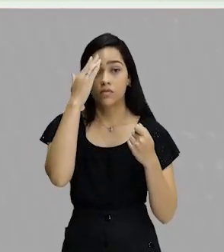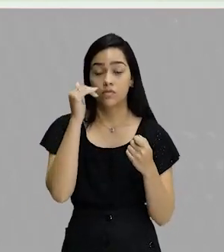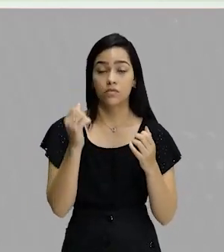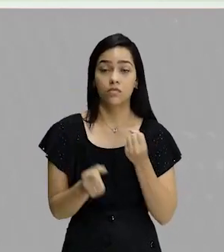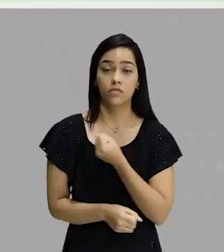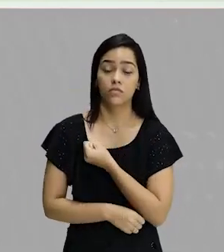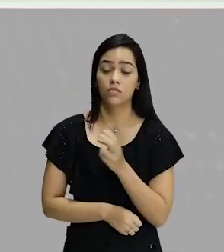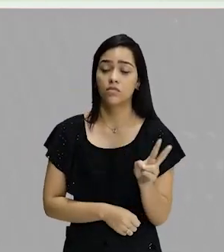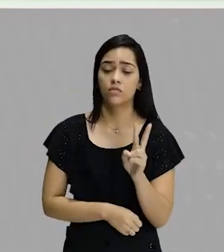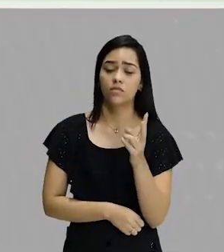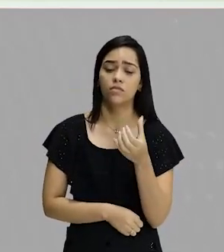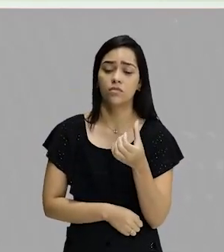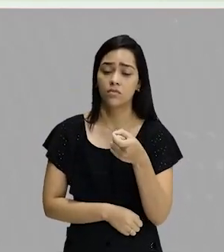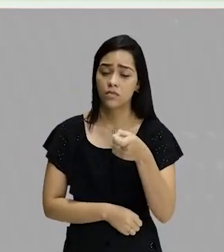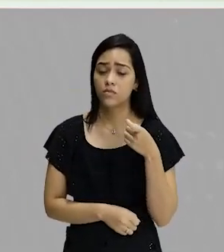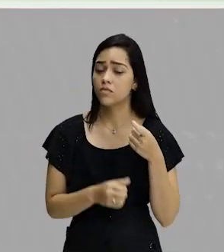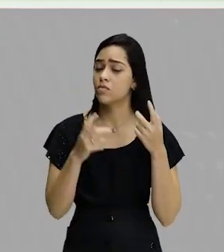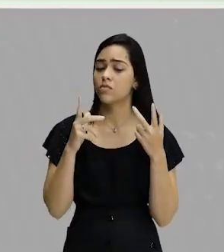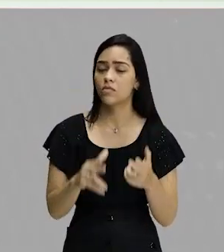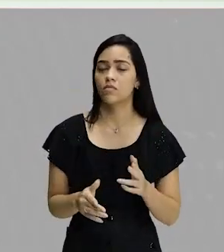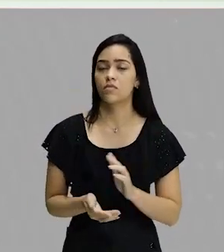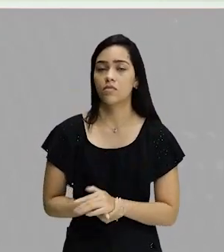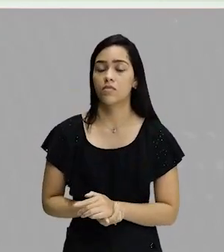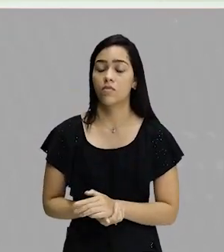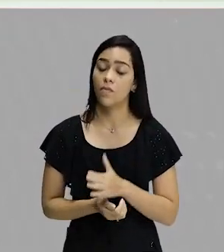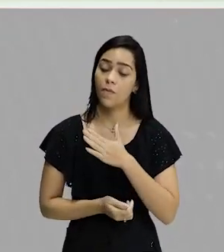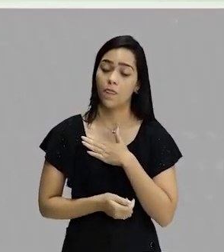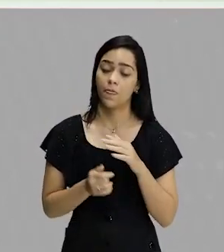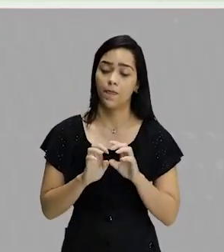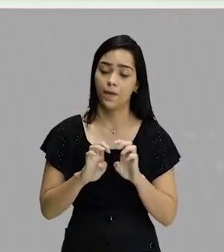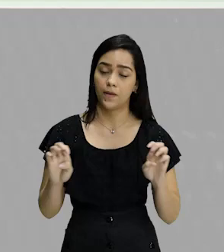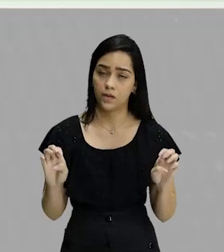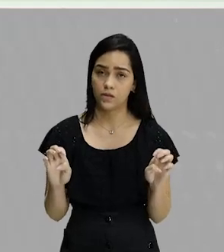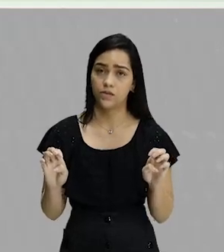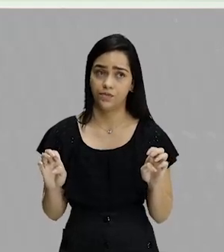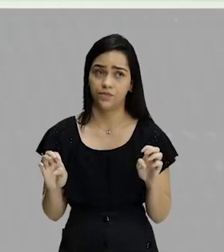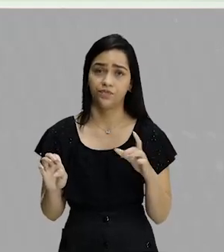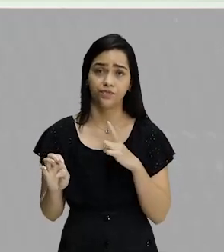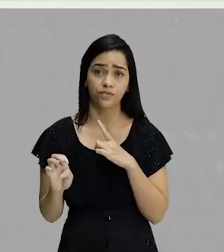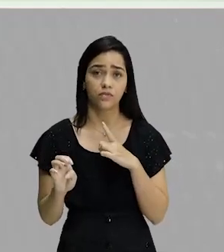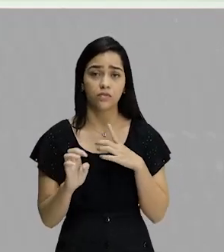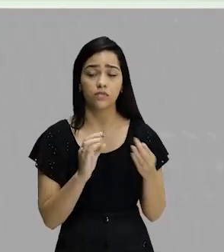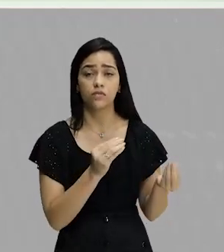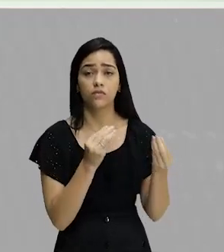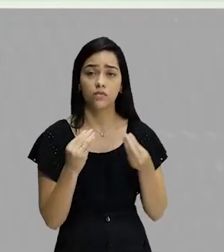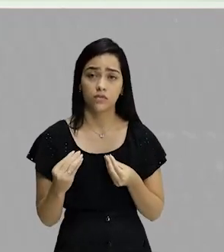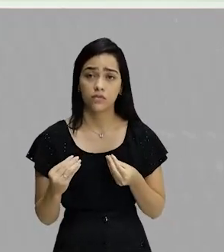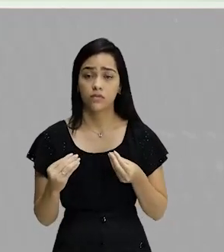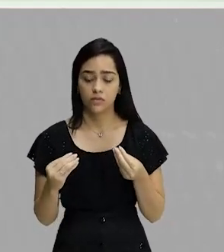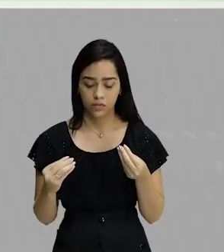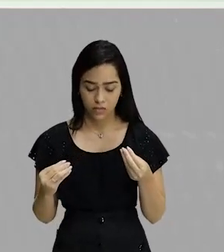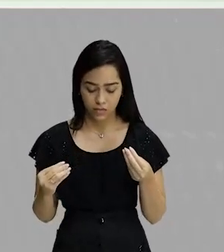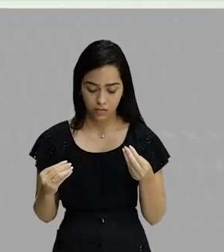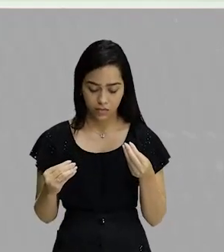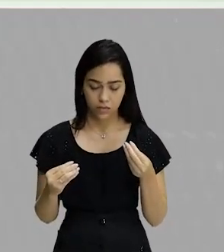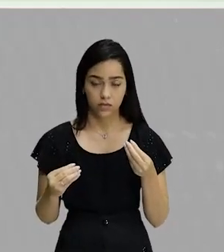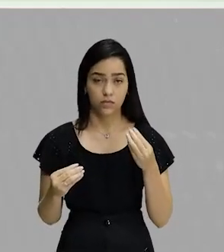x. Então, eu vou fazer a mesma coisa. Eu vou na minha equação, né? A equação que ele me deu, que é